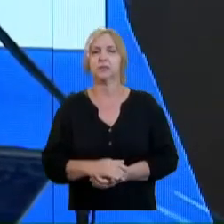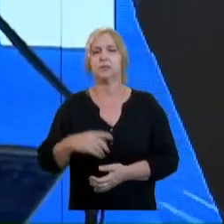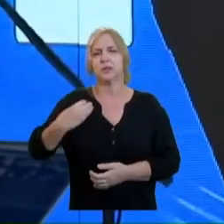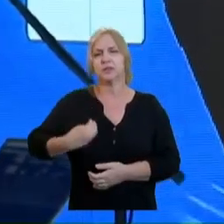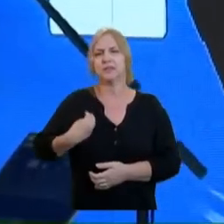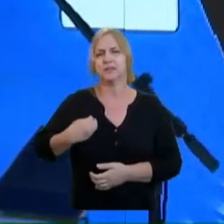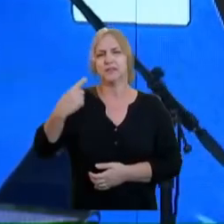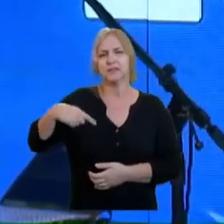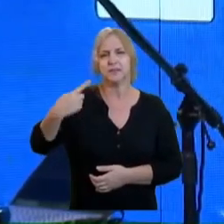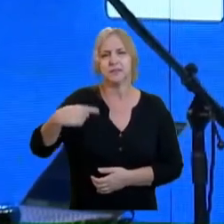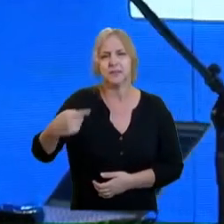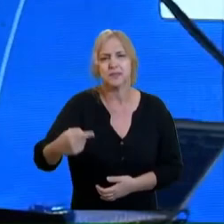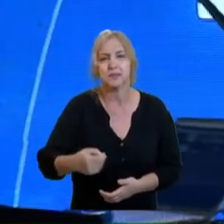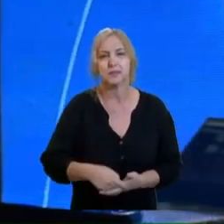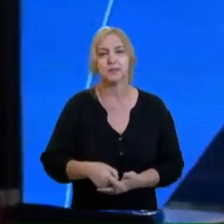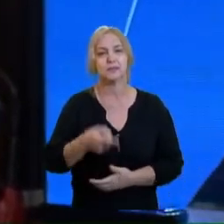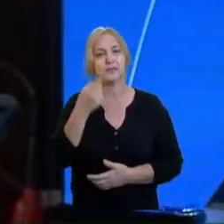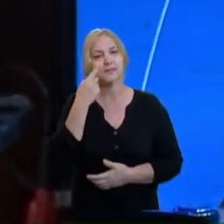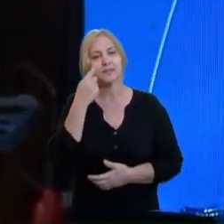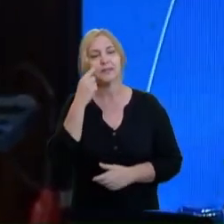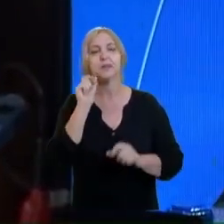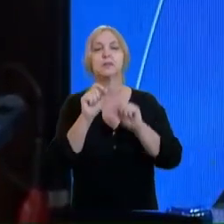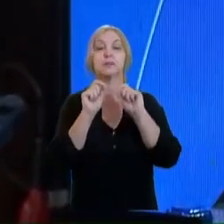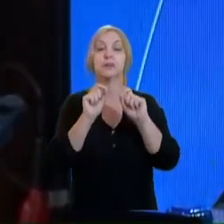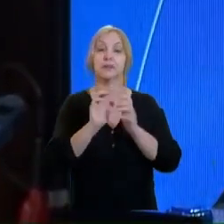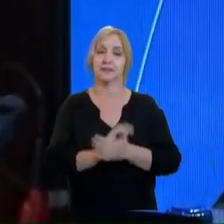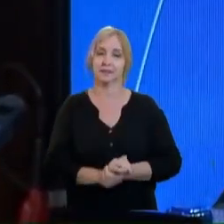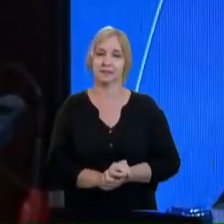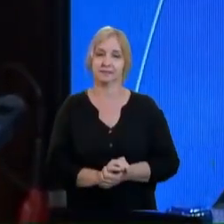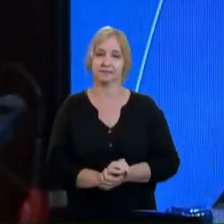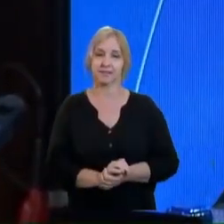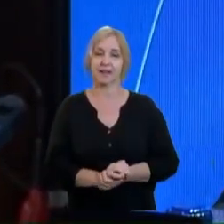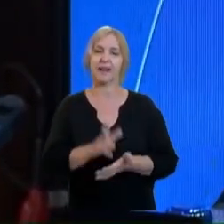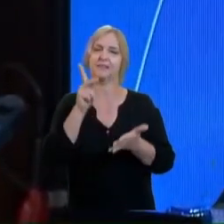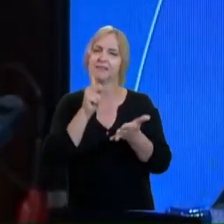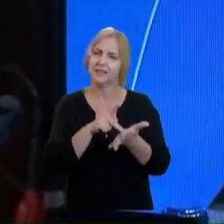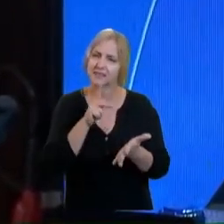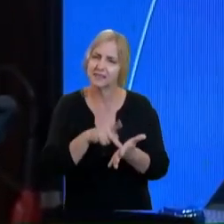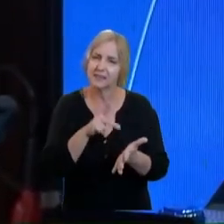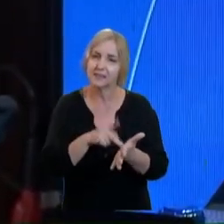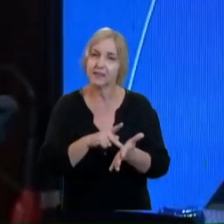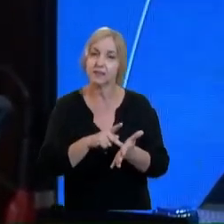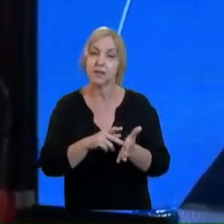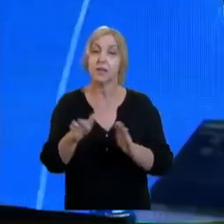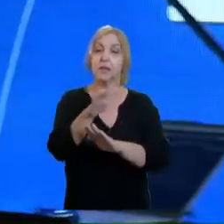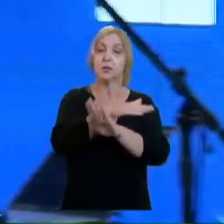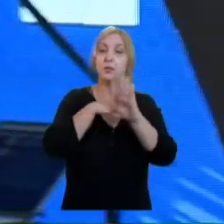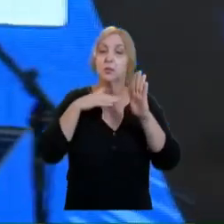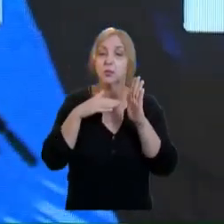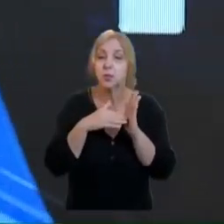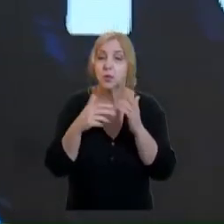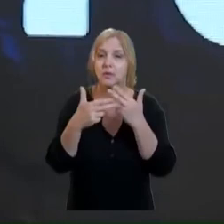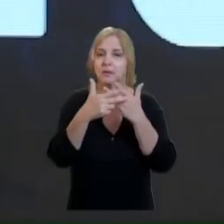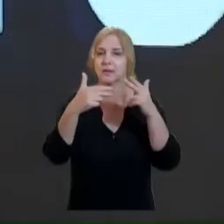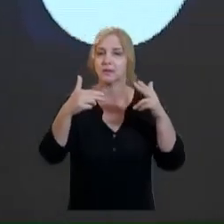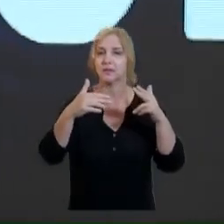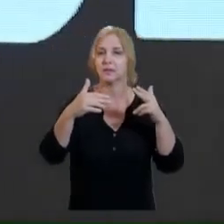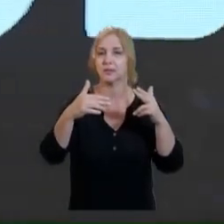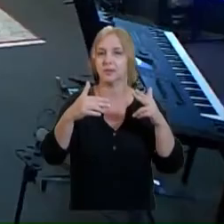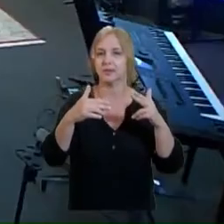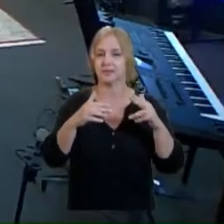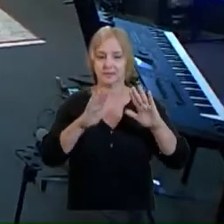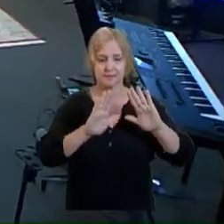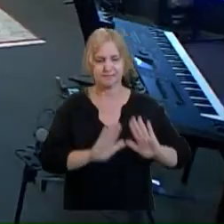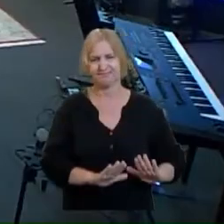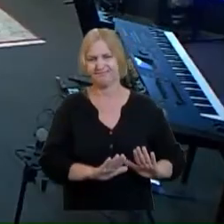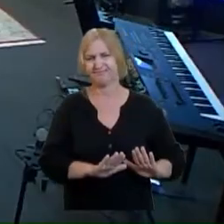dia, você sempre tem que olhar proclamando essa verdade. Todas as coisas estão debaixo dos nossos